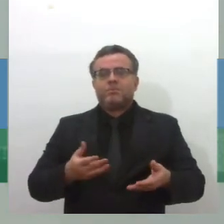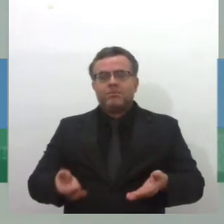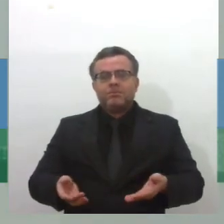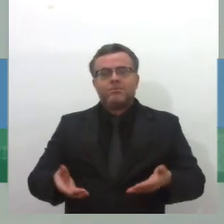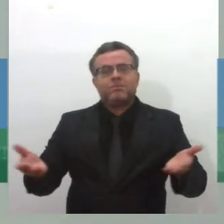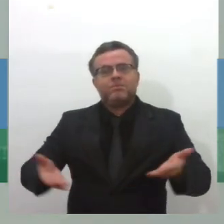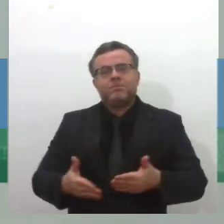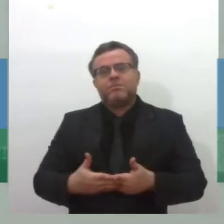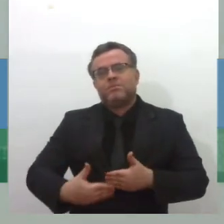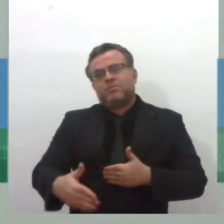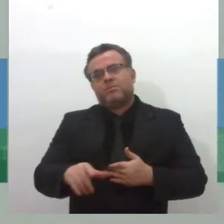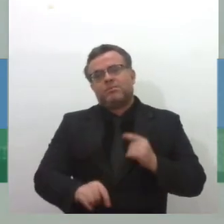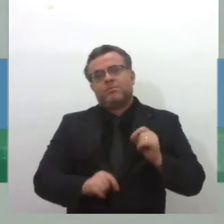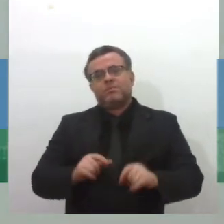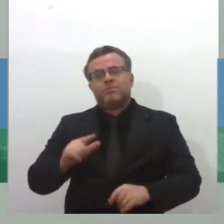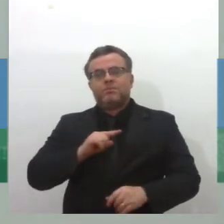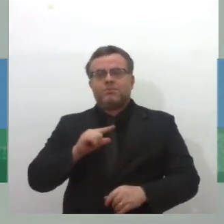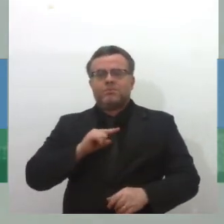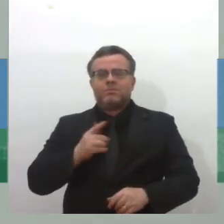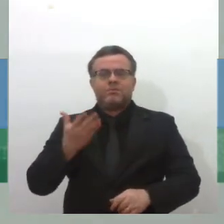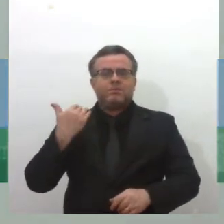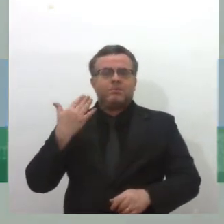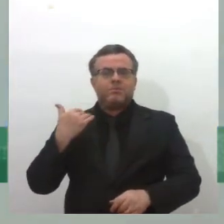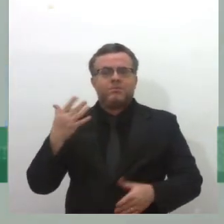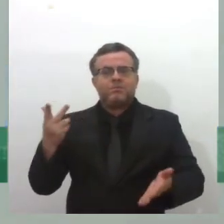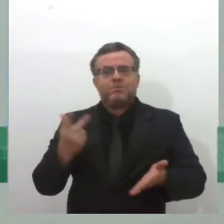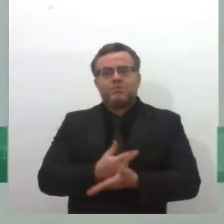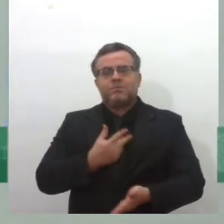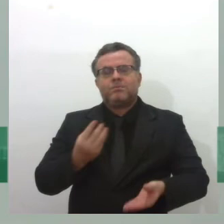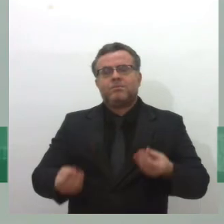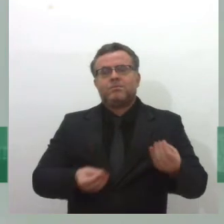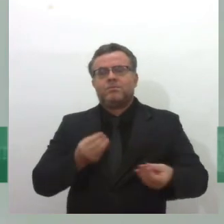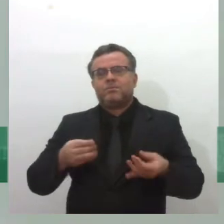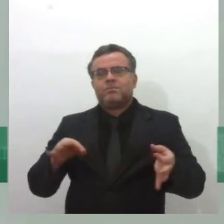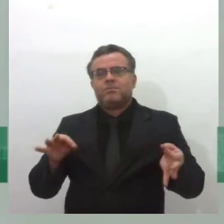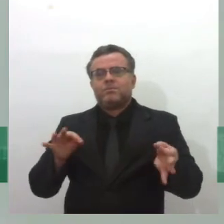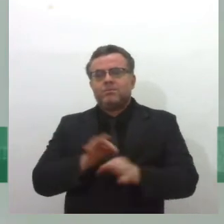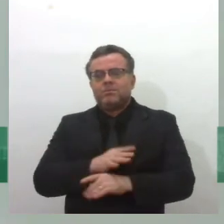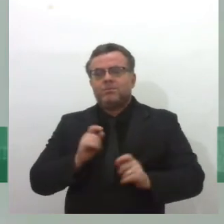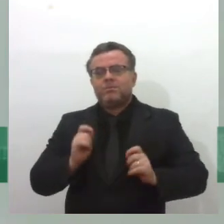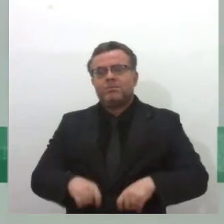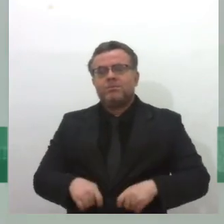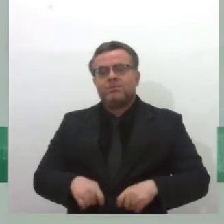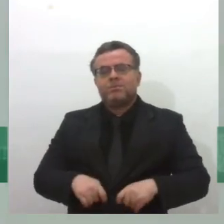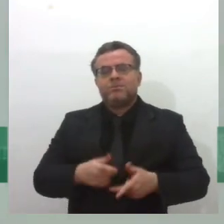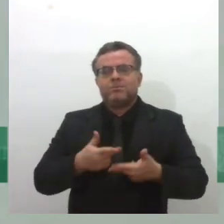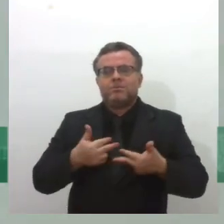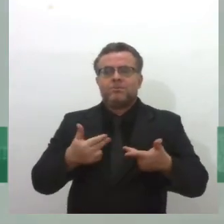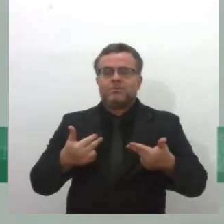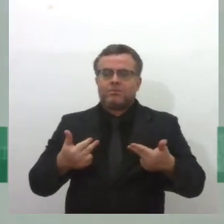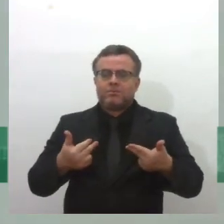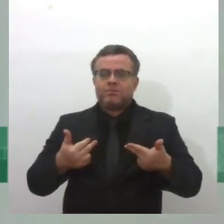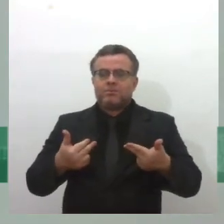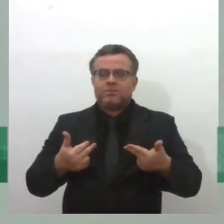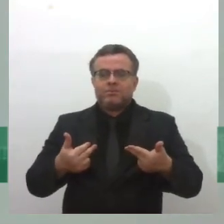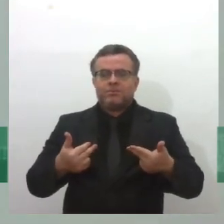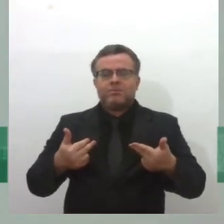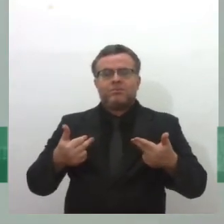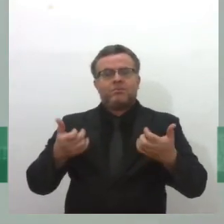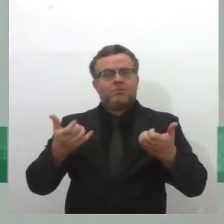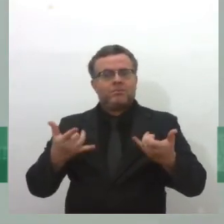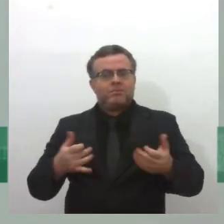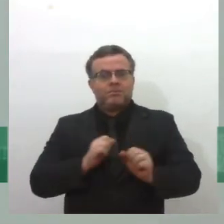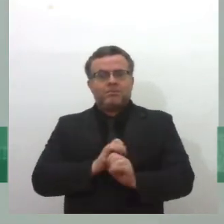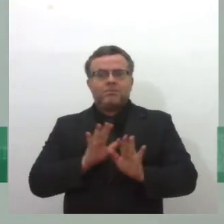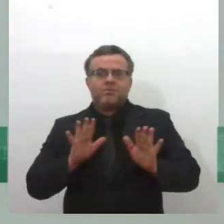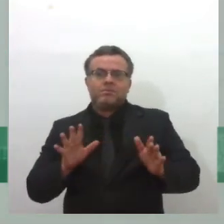que existia antigamente. O que acontece hoje em dia é que você tem mecanismos de transparência, de